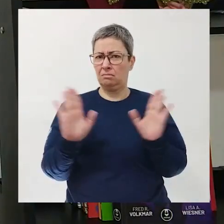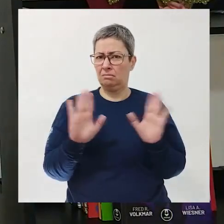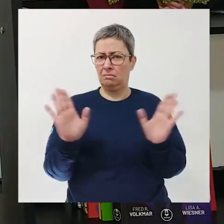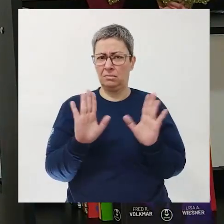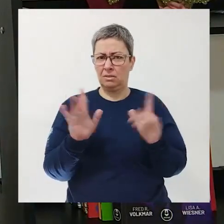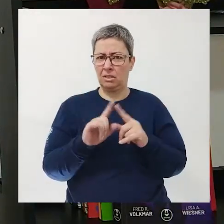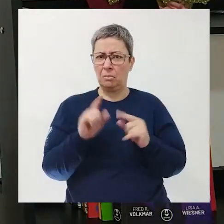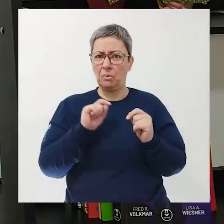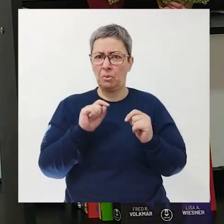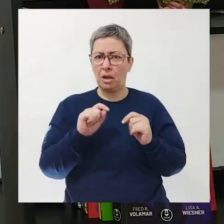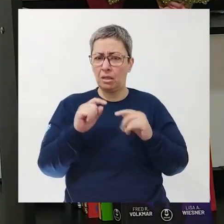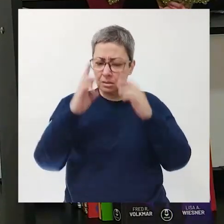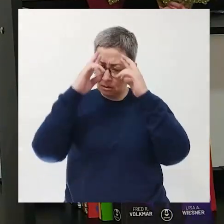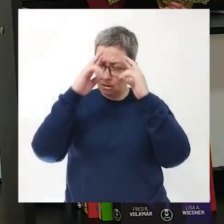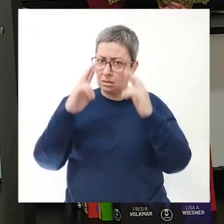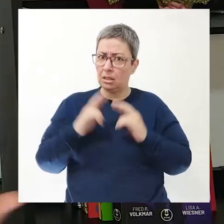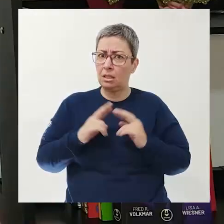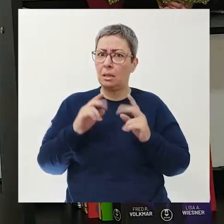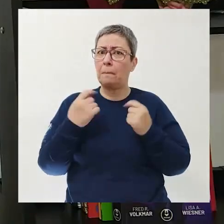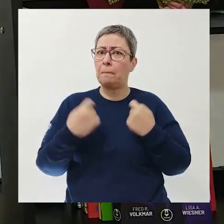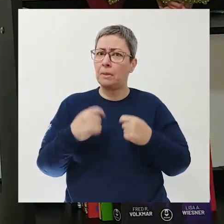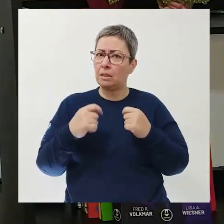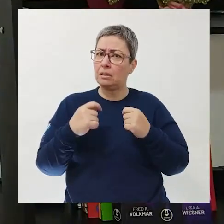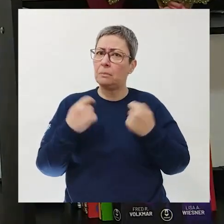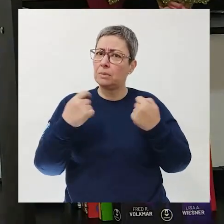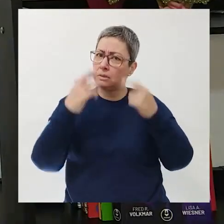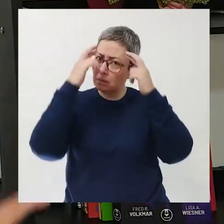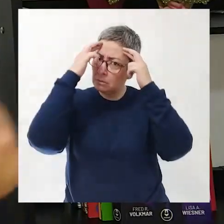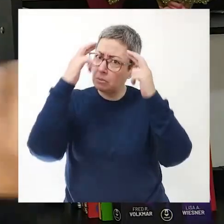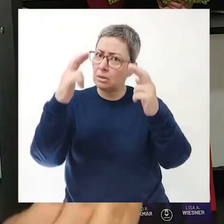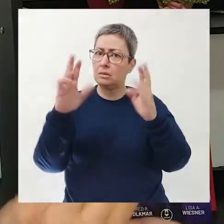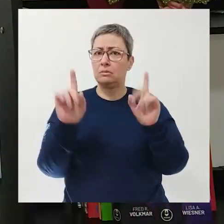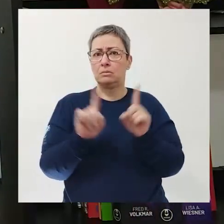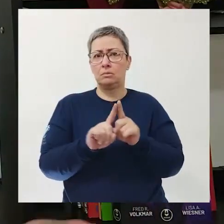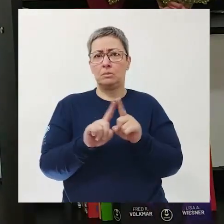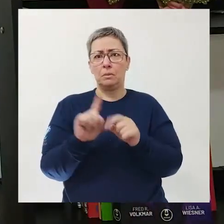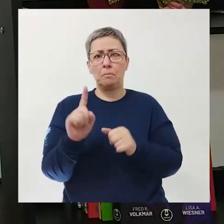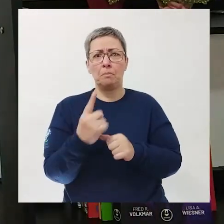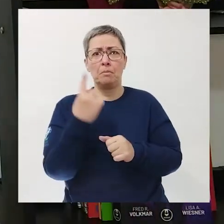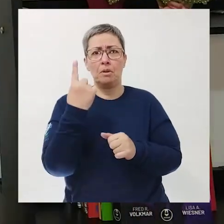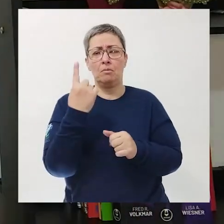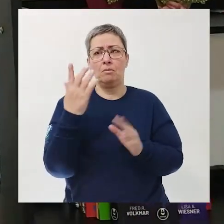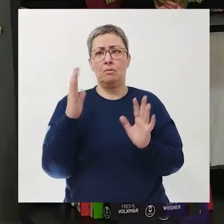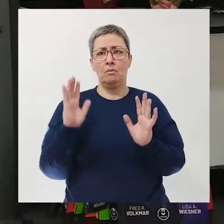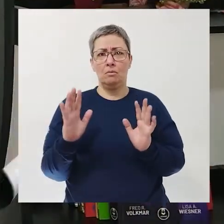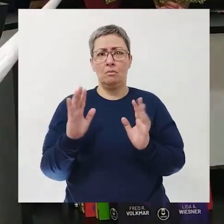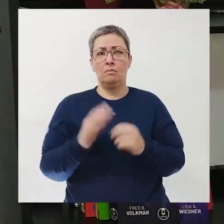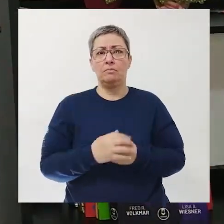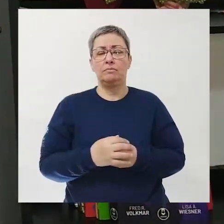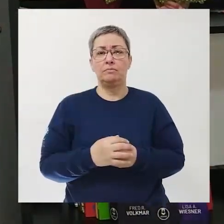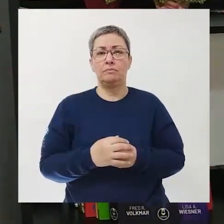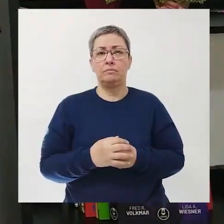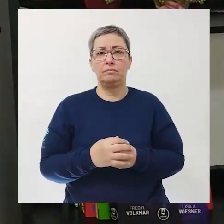exigir respeito, primeiramente a gente precisa dar o respeito, a gente precisa respeitar.